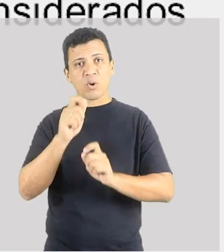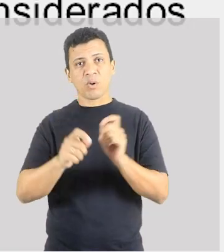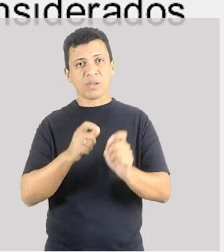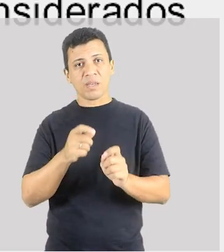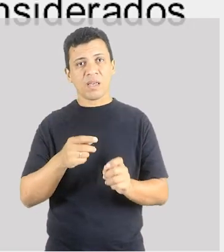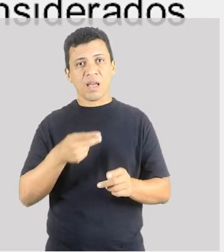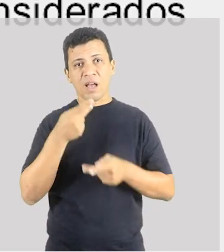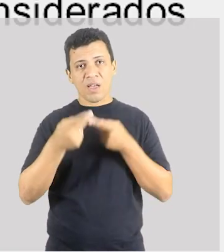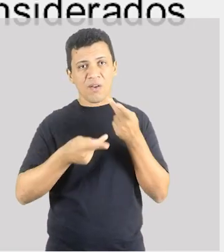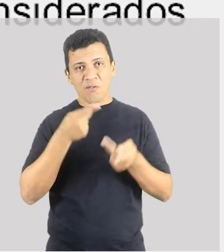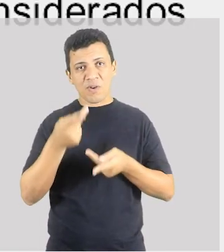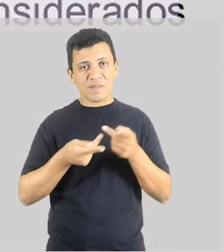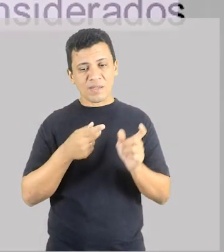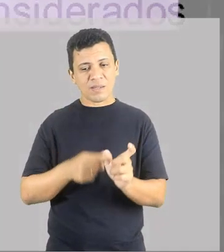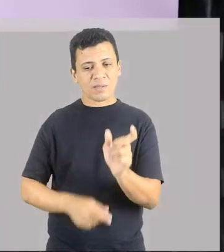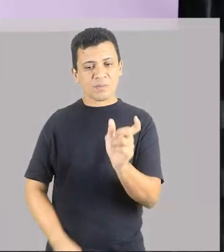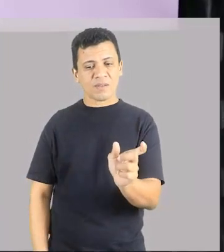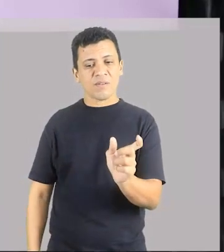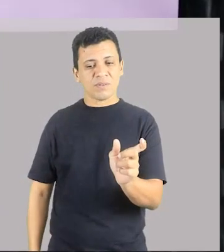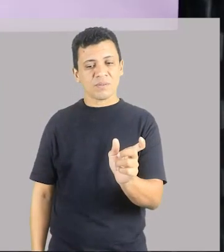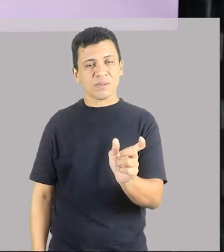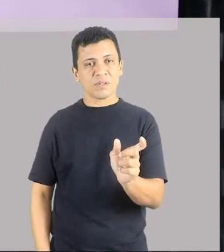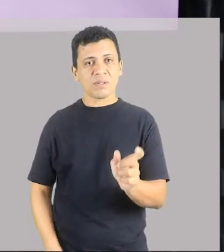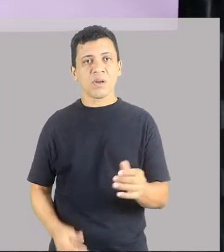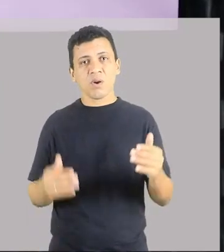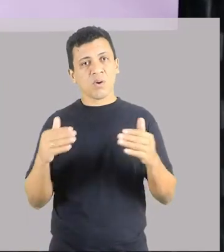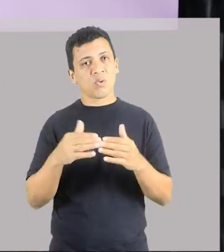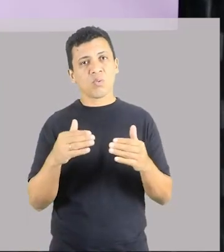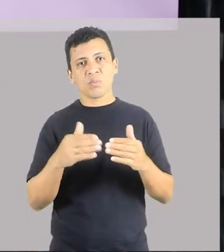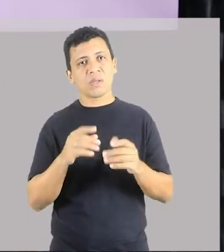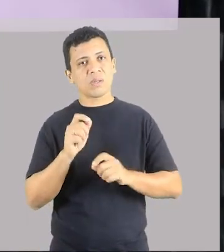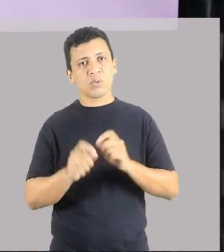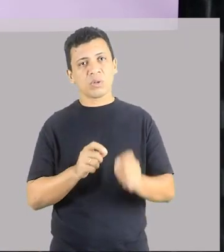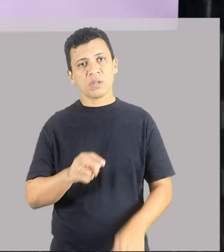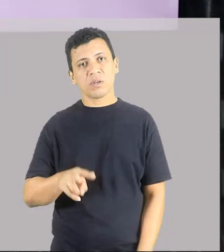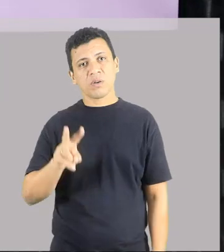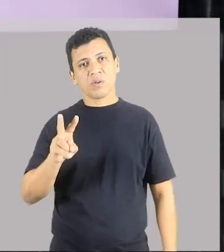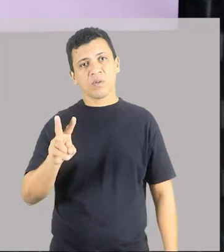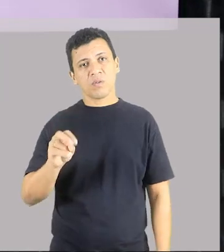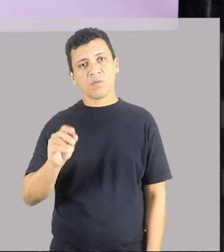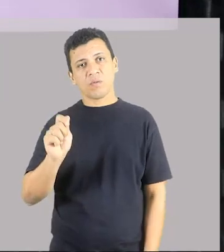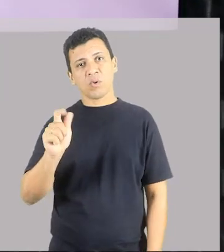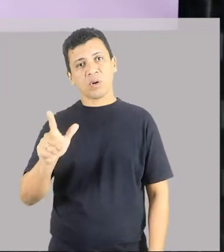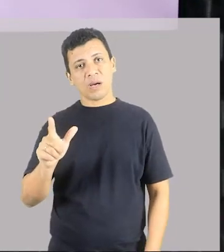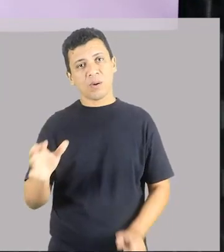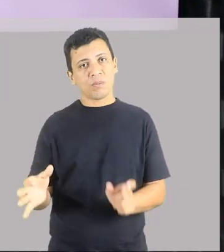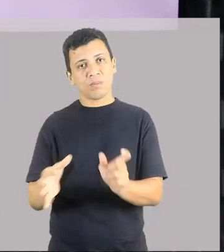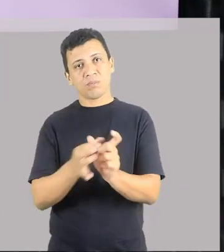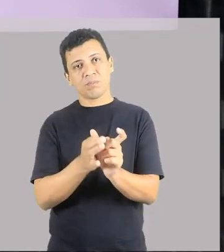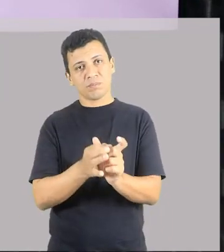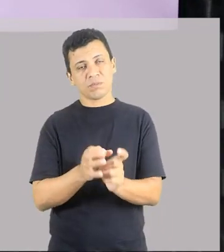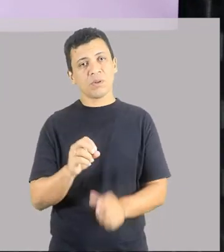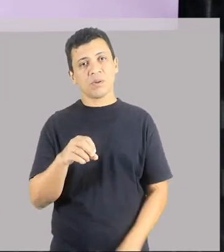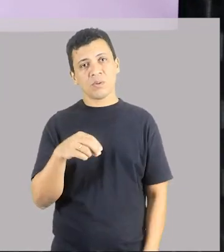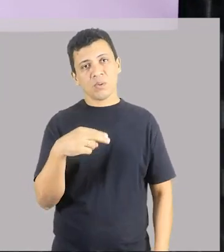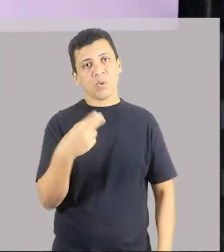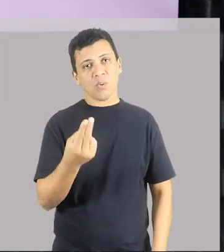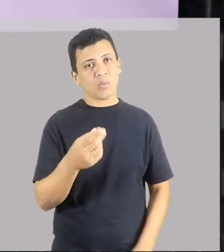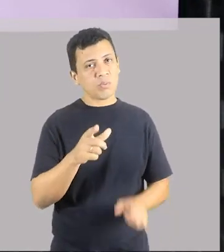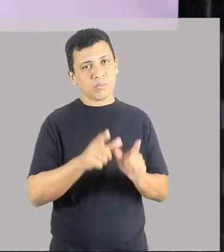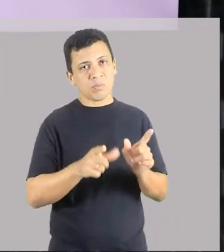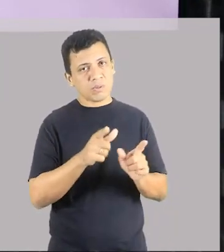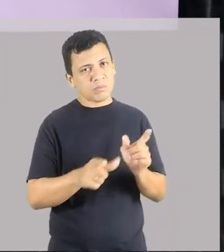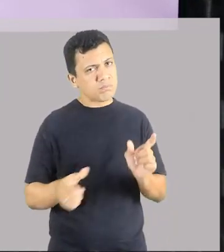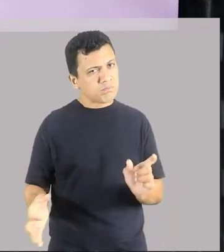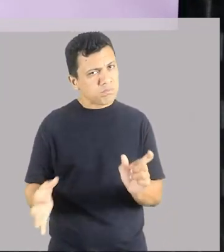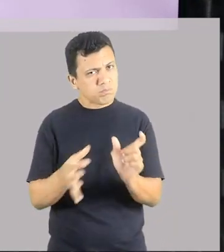pronúncia das palavras normalmente associadas ao que nós chamamos de vogal de ligação ou consoante de ligação por